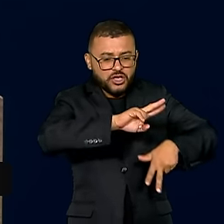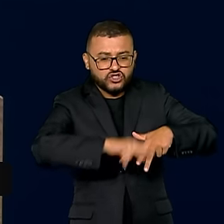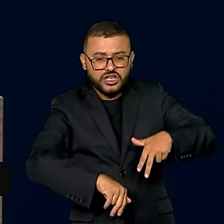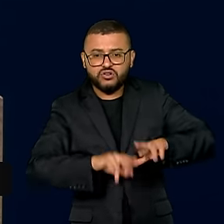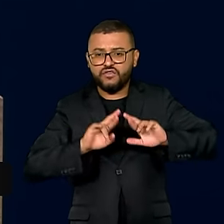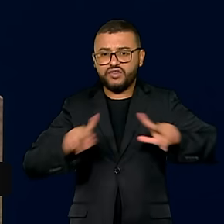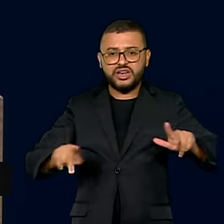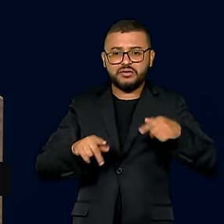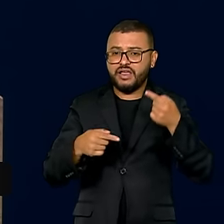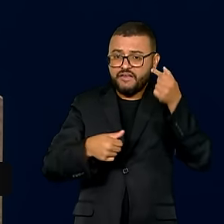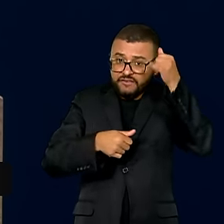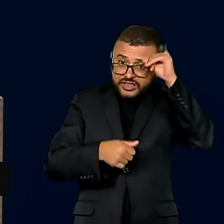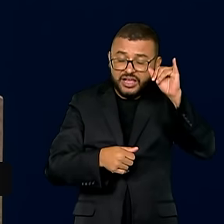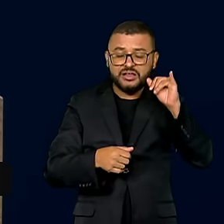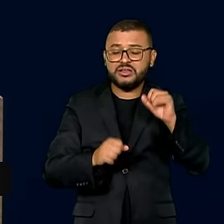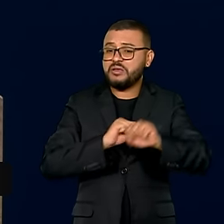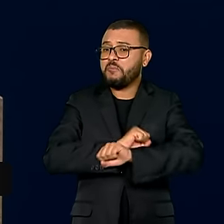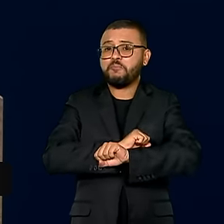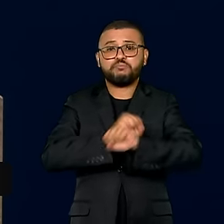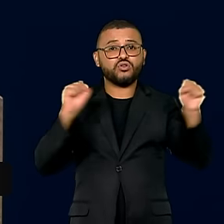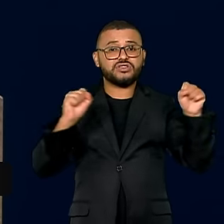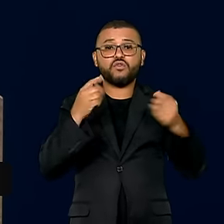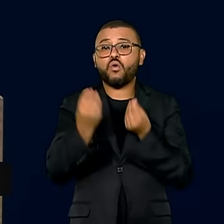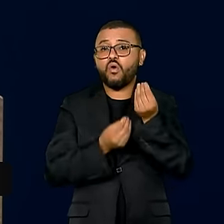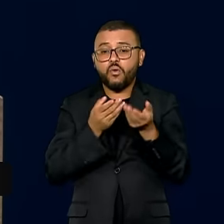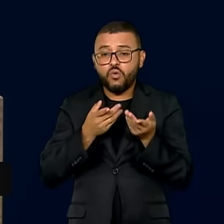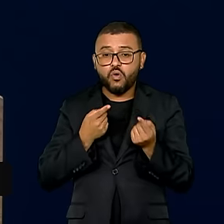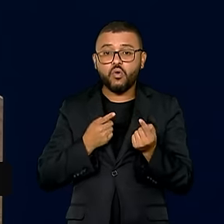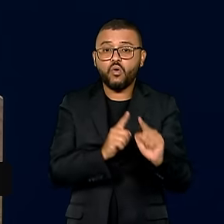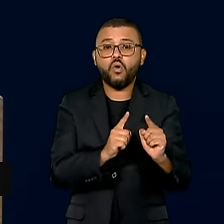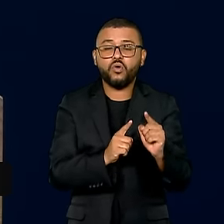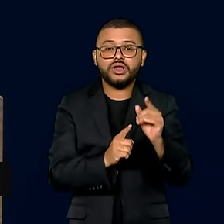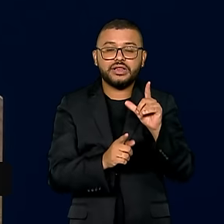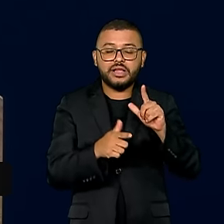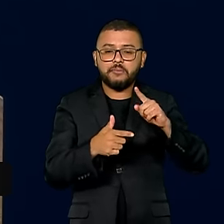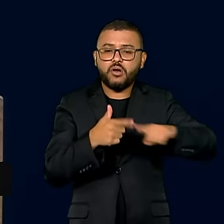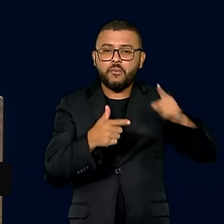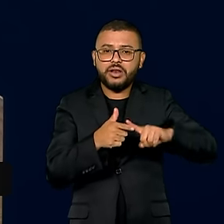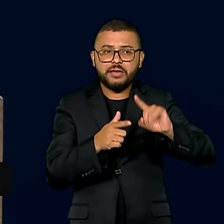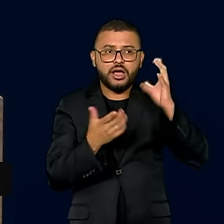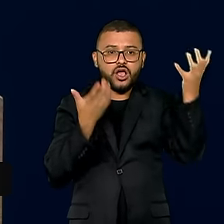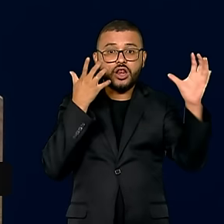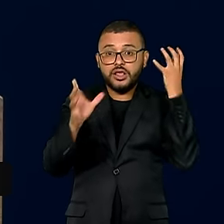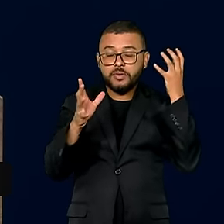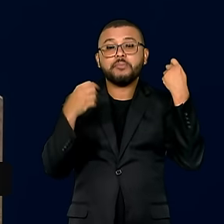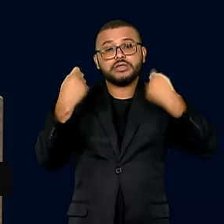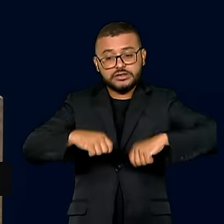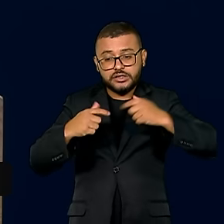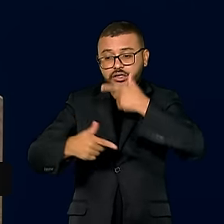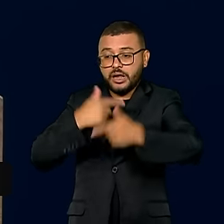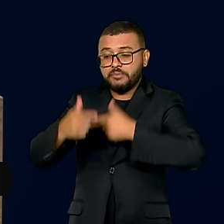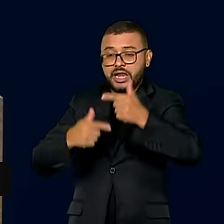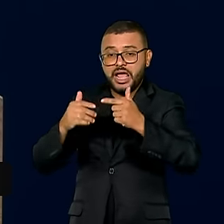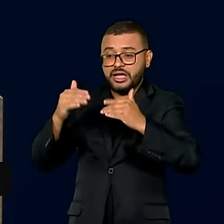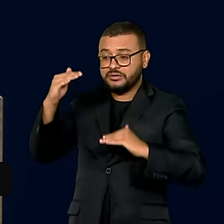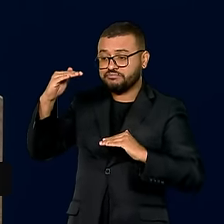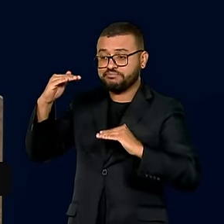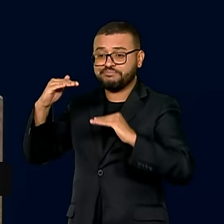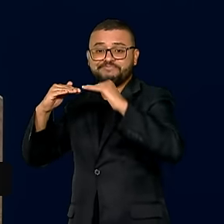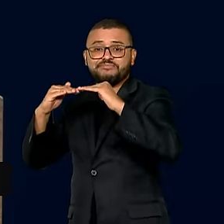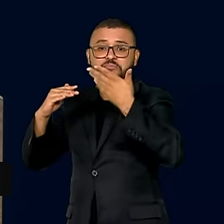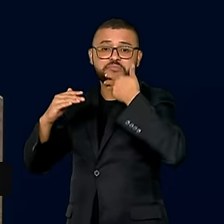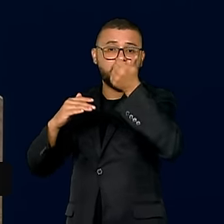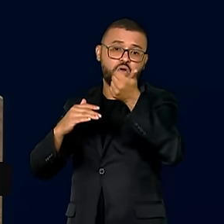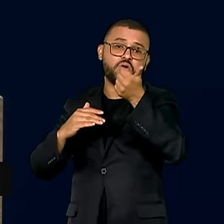Não é possível enfrentar a mudança do clima sem combater a desigualdade. Quem passa